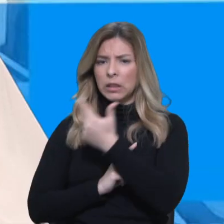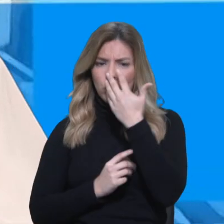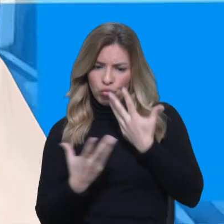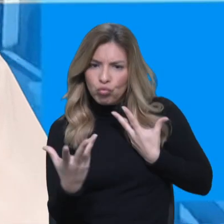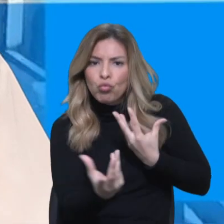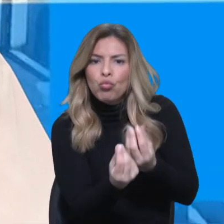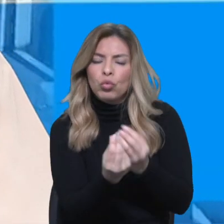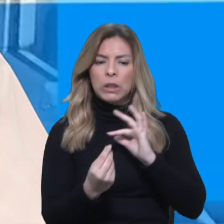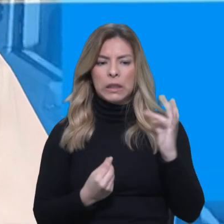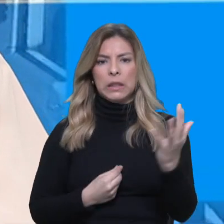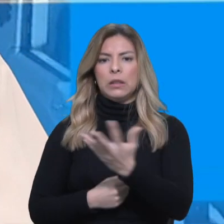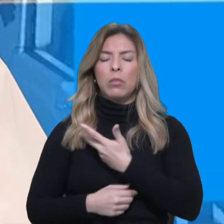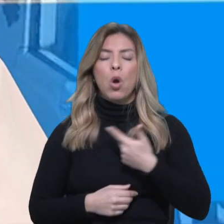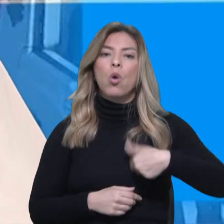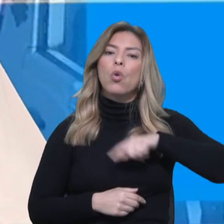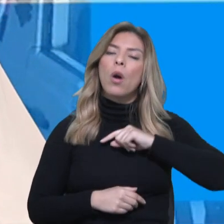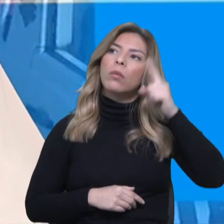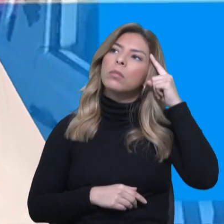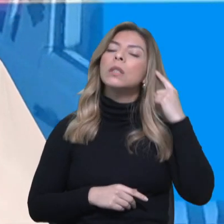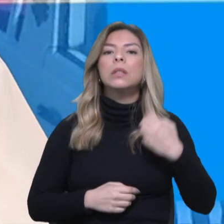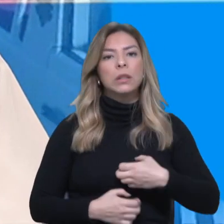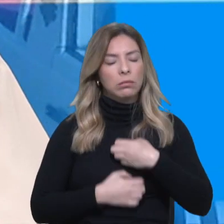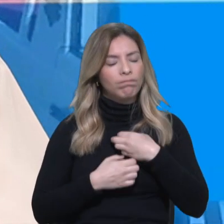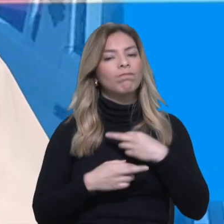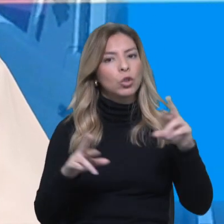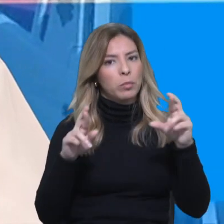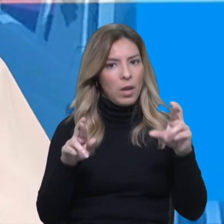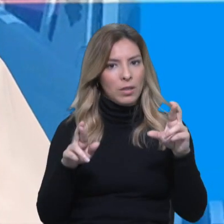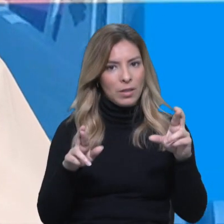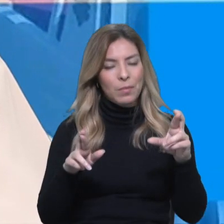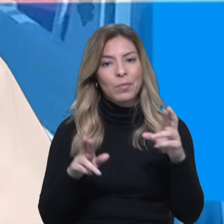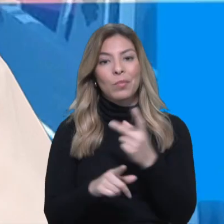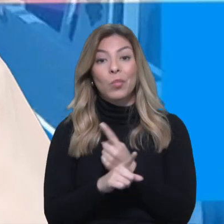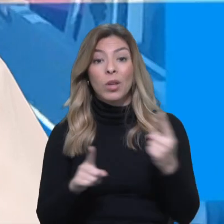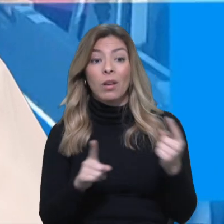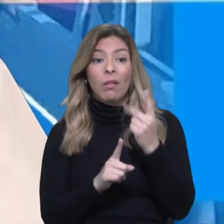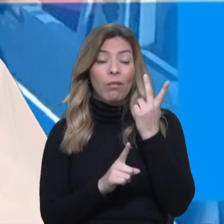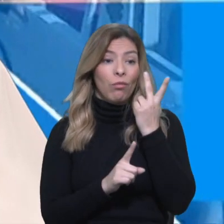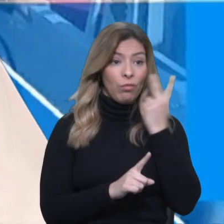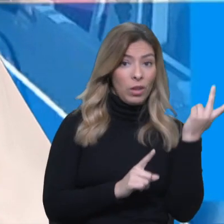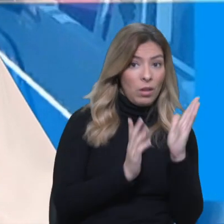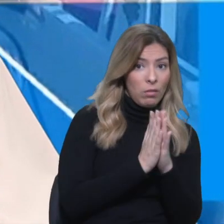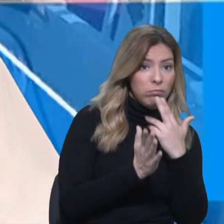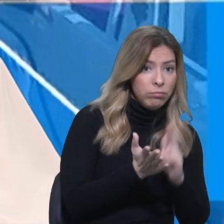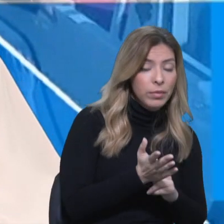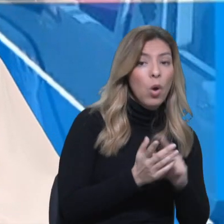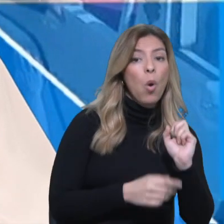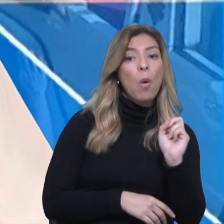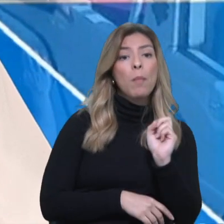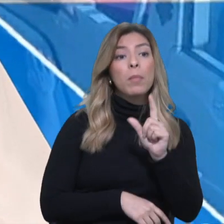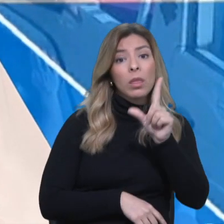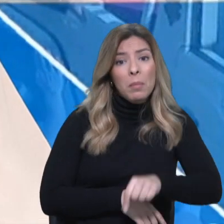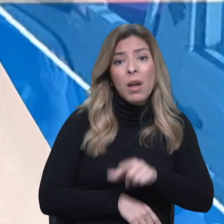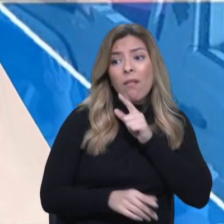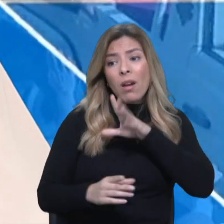é um sinal de grande esperança, não só para a vida consagrada, mas para a Igreja em Portugal.